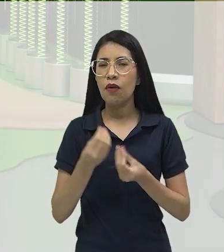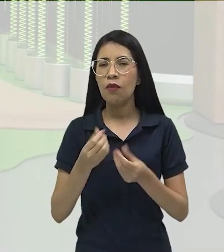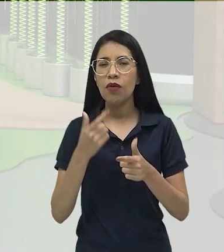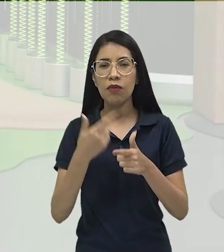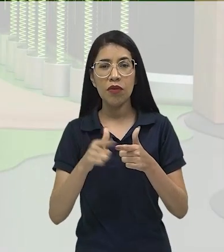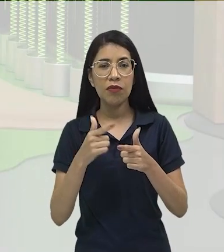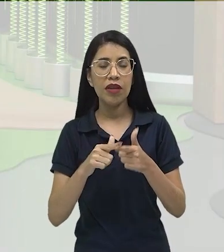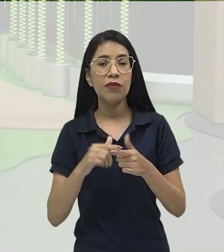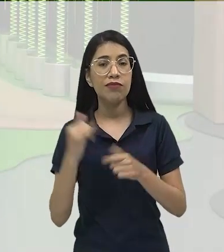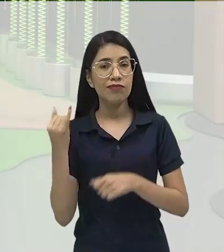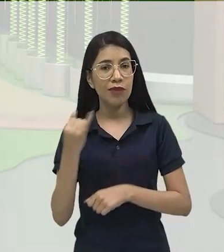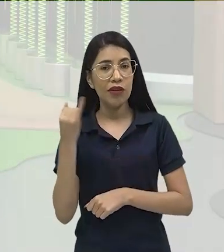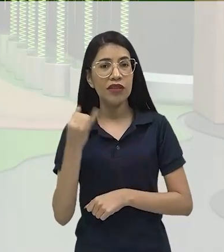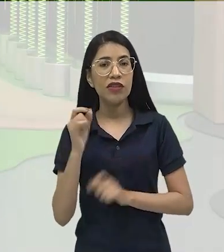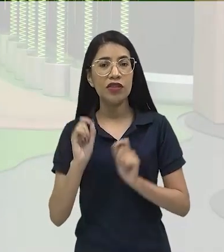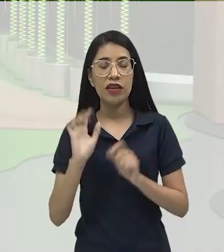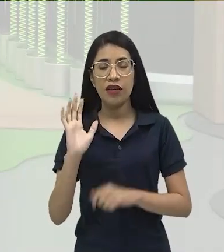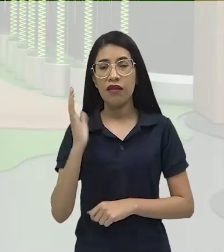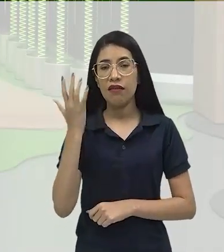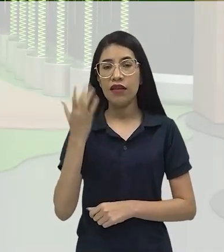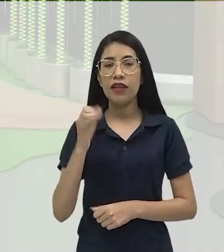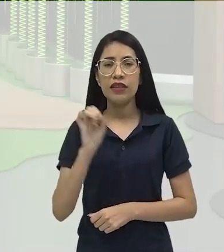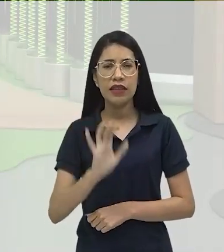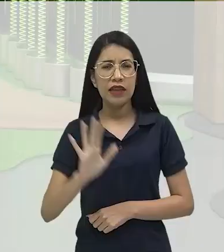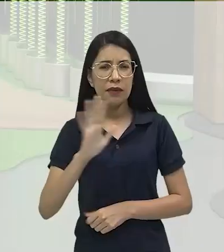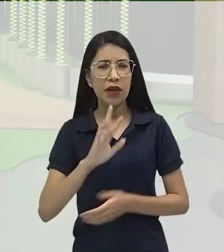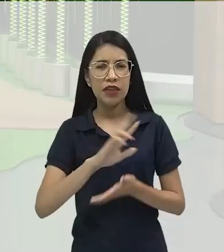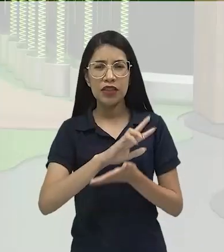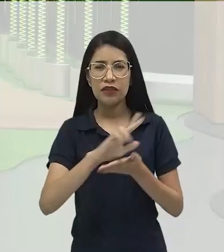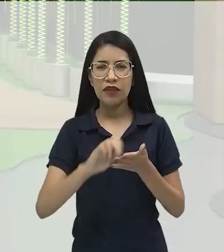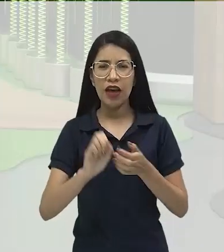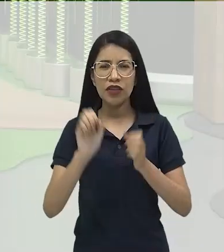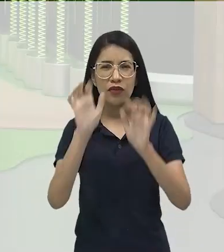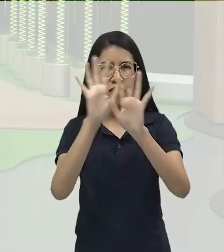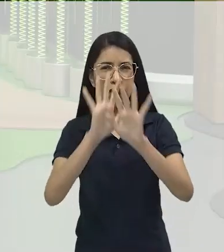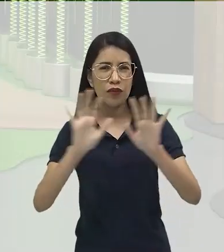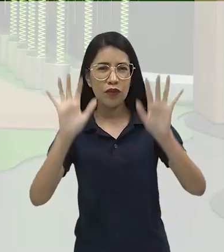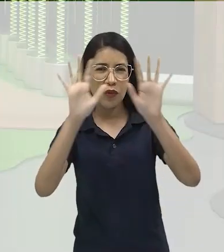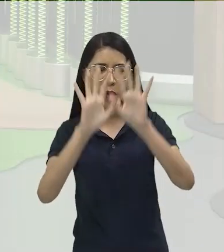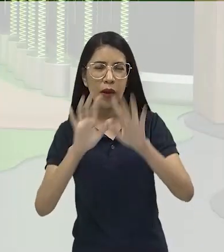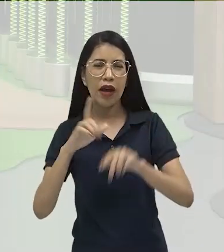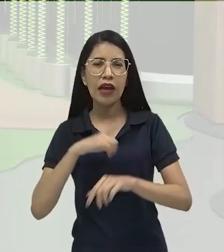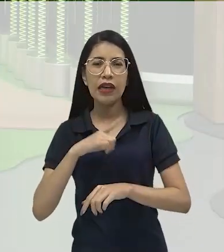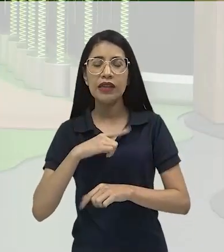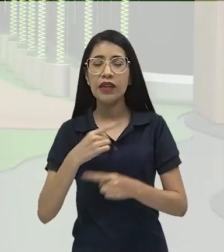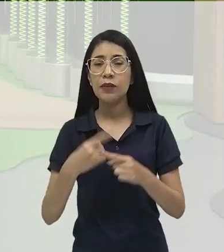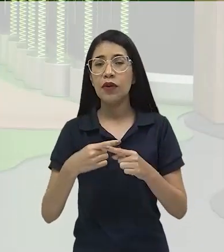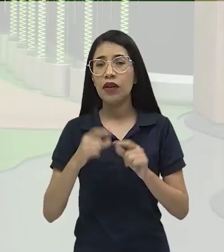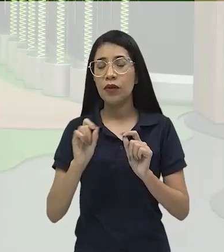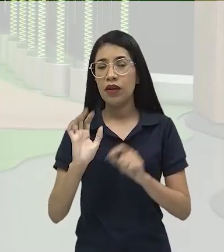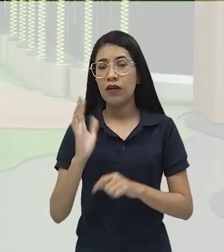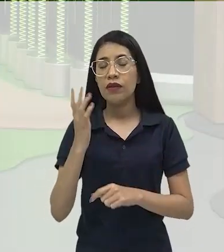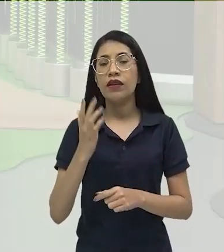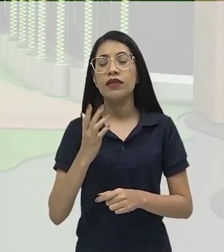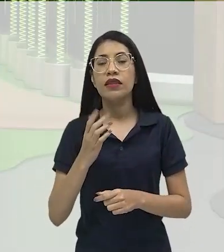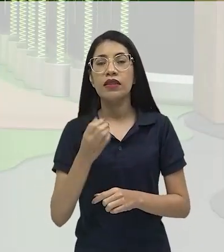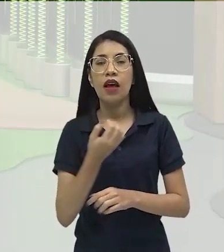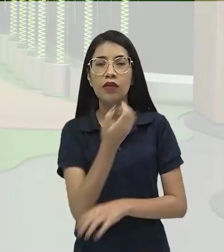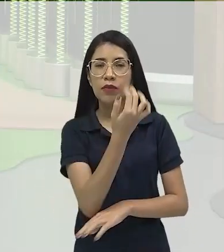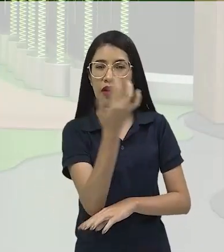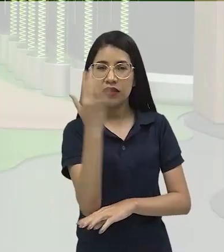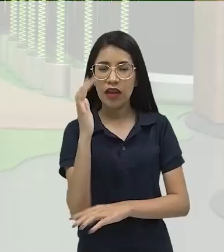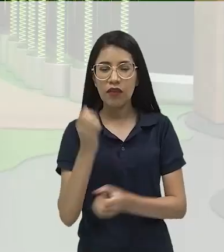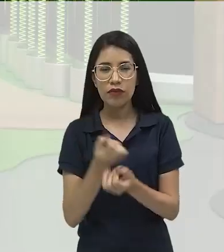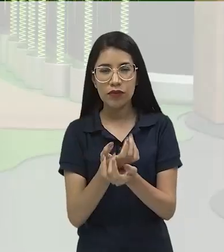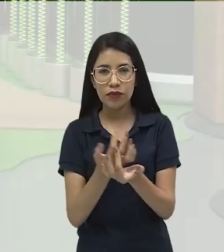esse problema, né? Então temos aí imagens da fumaça gerada pela grande quantidade de queimada. Vocês